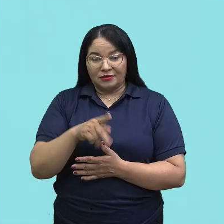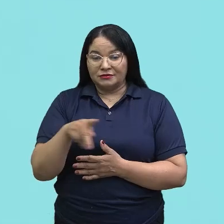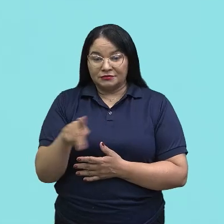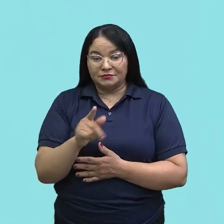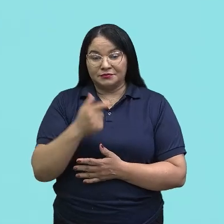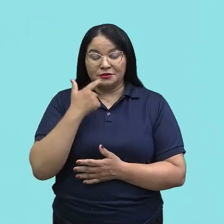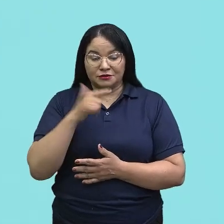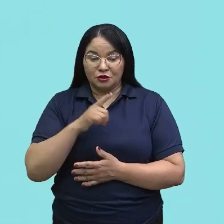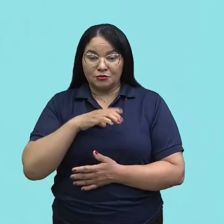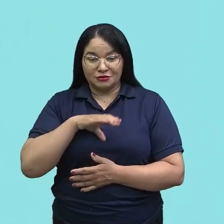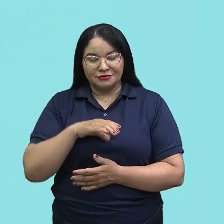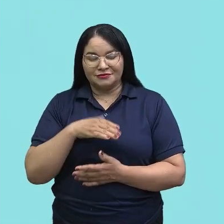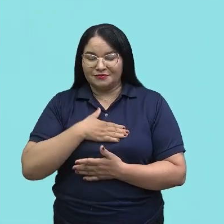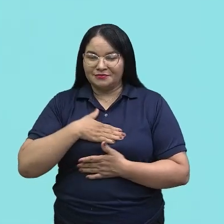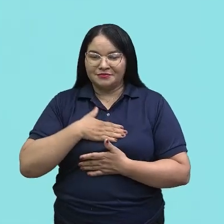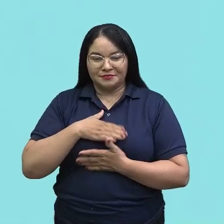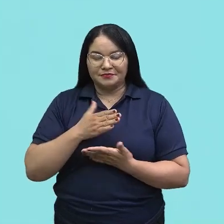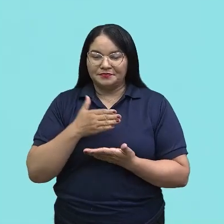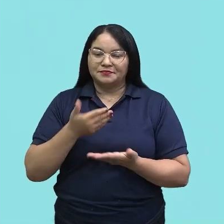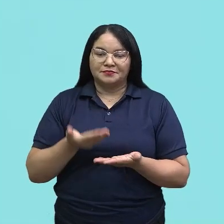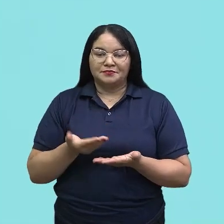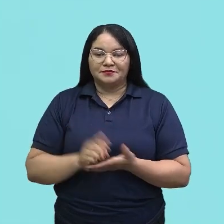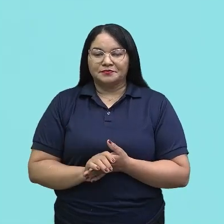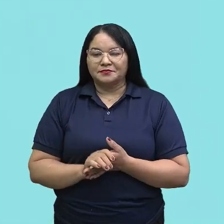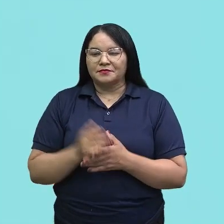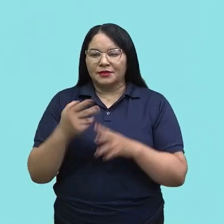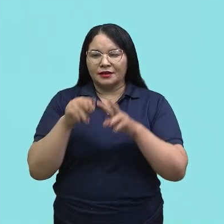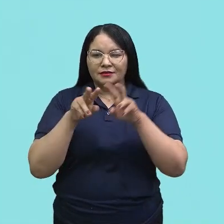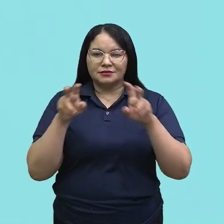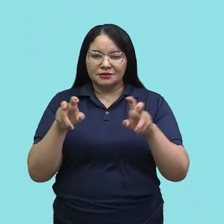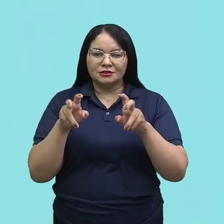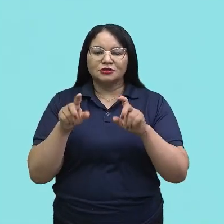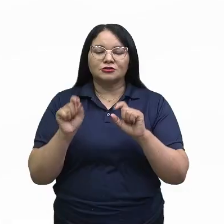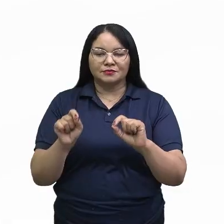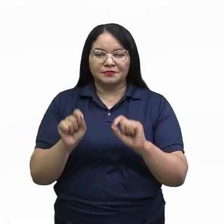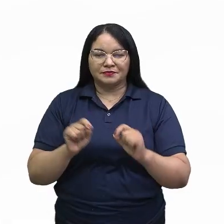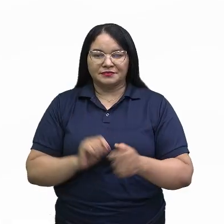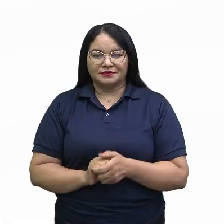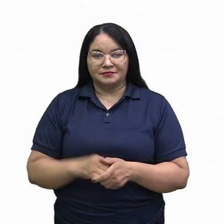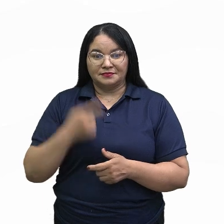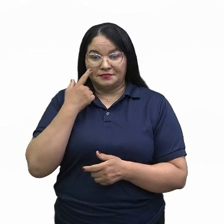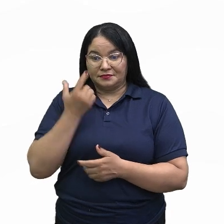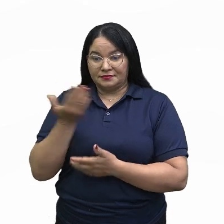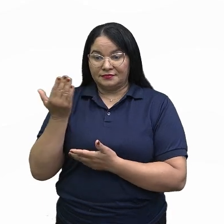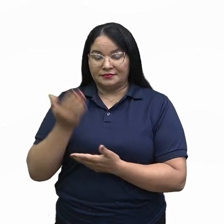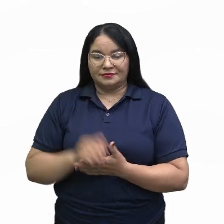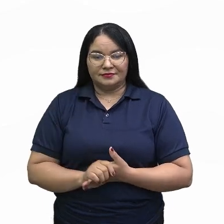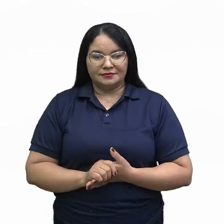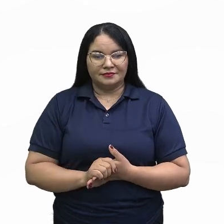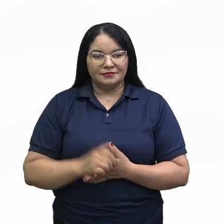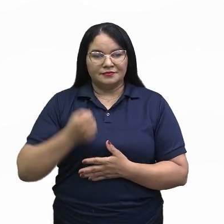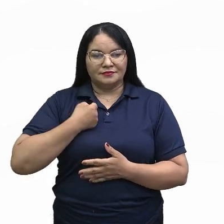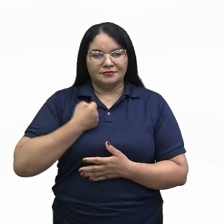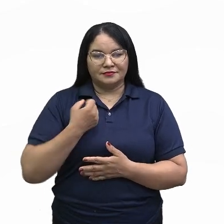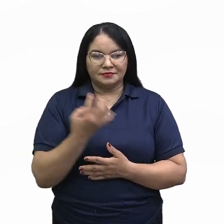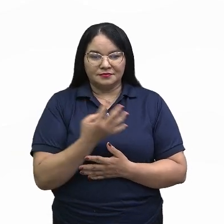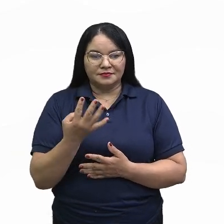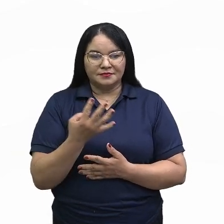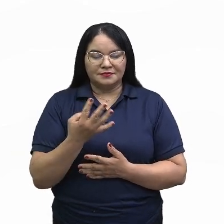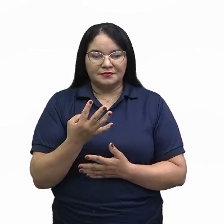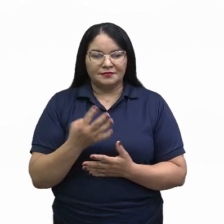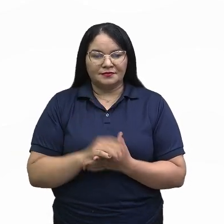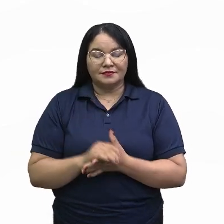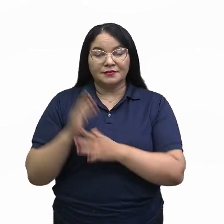um prazer tê-los aqui. Professora, afinal, o que temos na aula de hoje? Vejam aí, aula de número